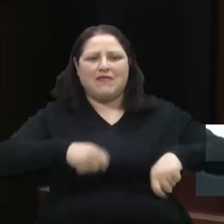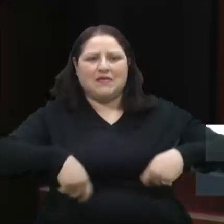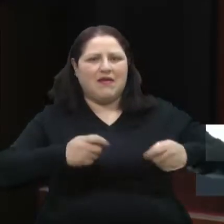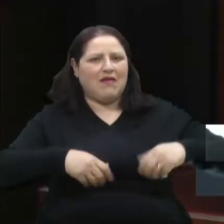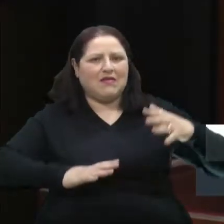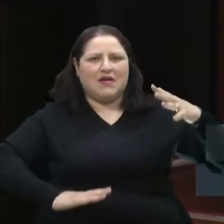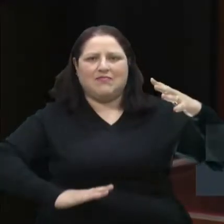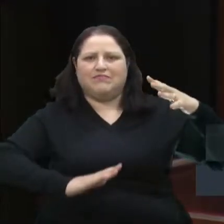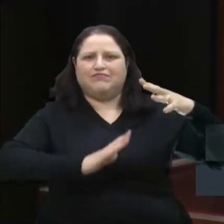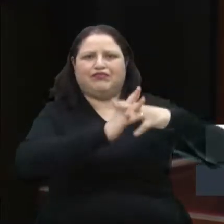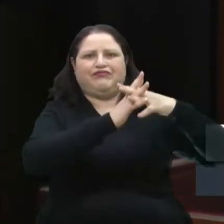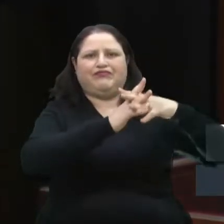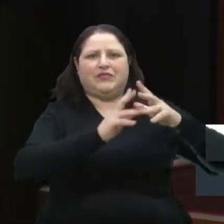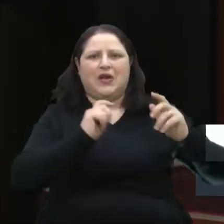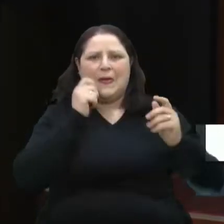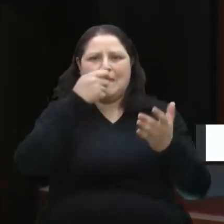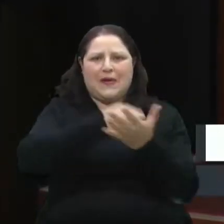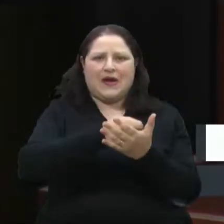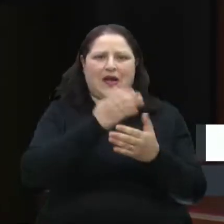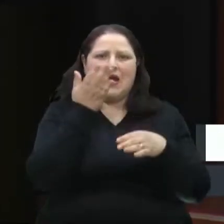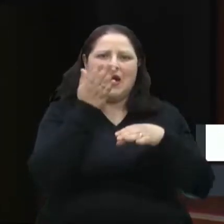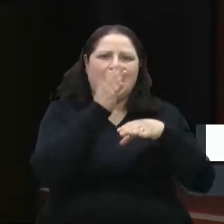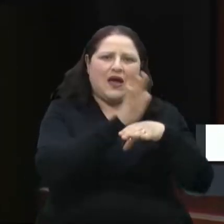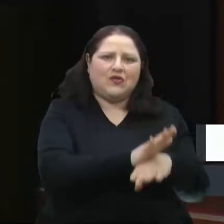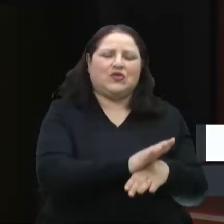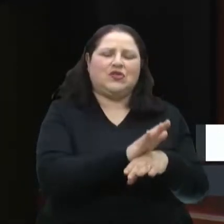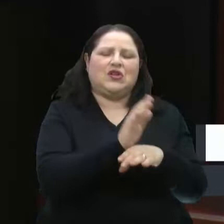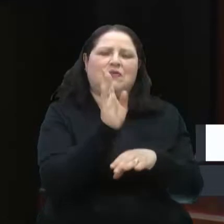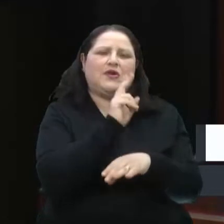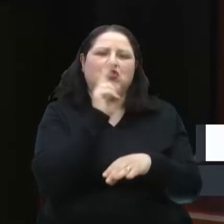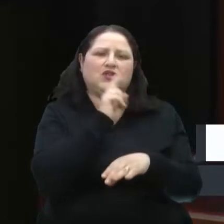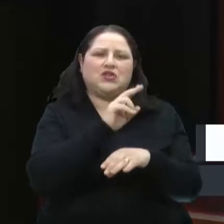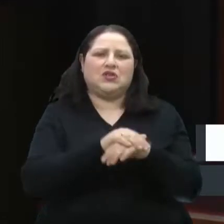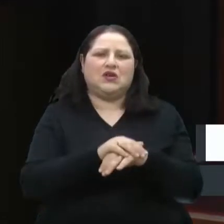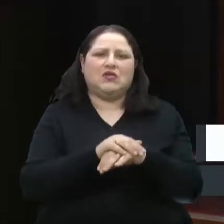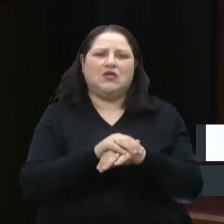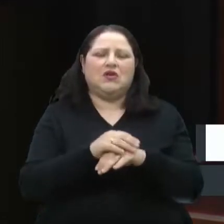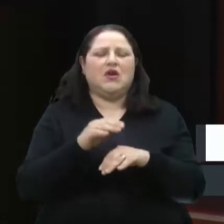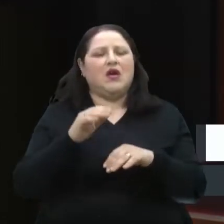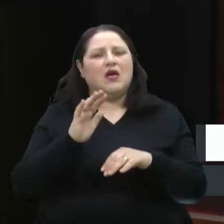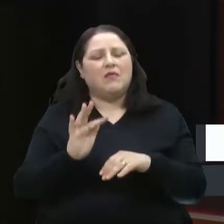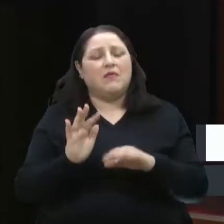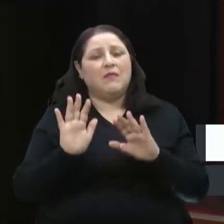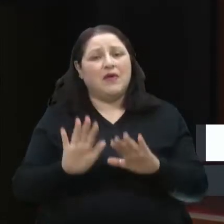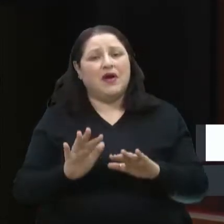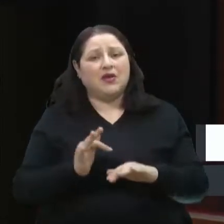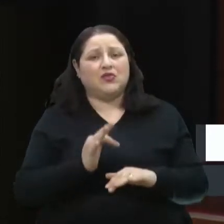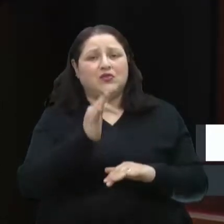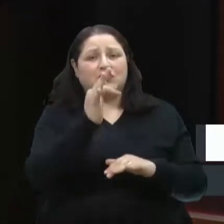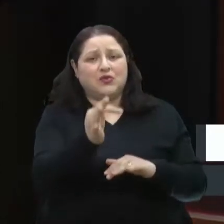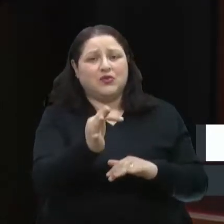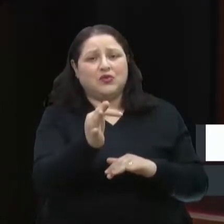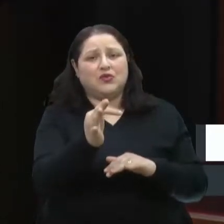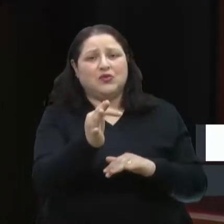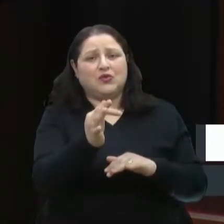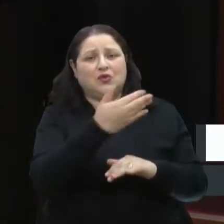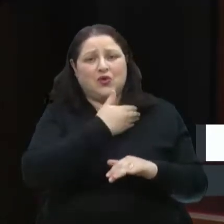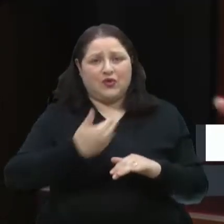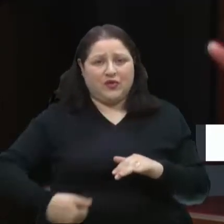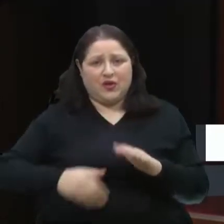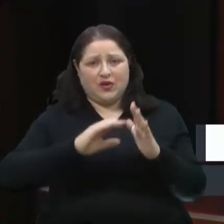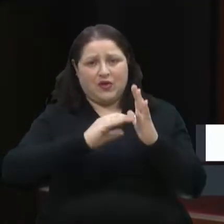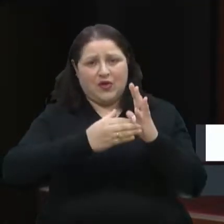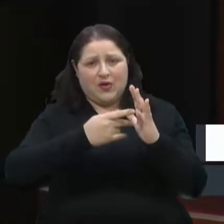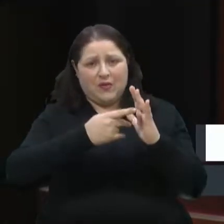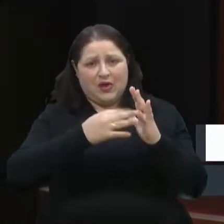emergencial? Mas no governo próximo do PT tem que furar em 200 bilhões de reais, porque